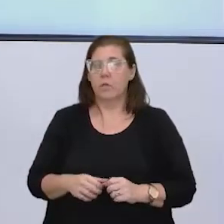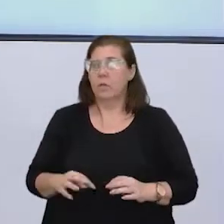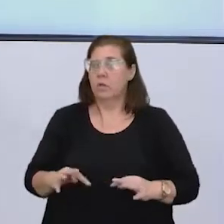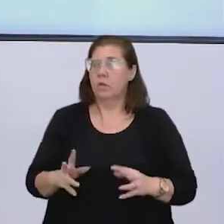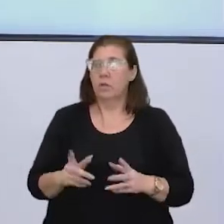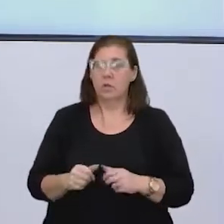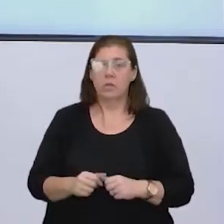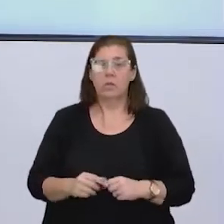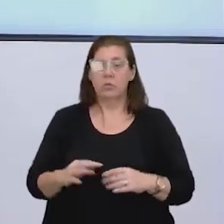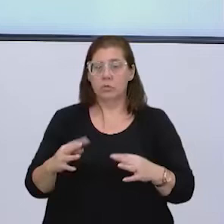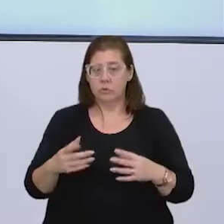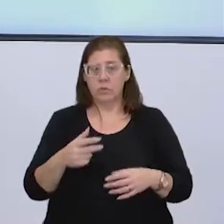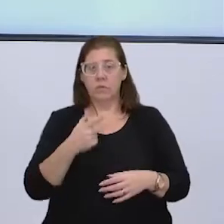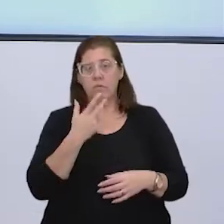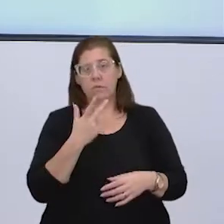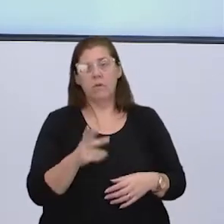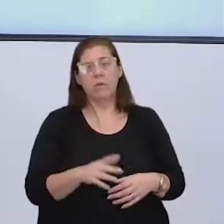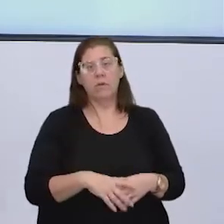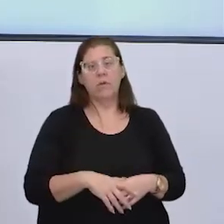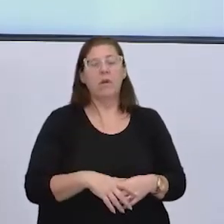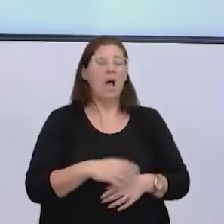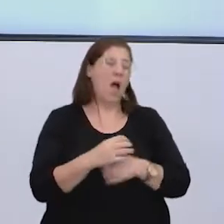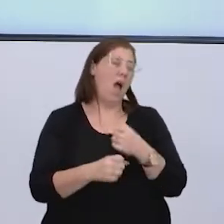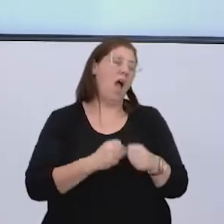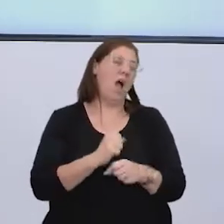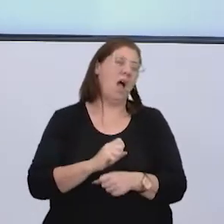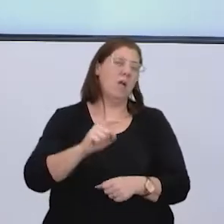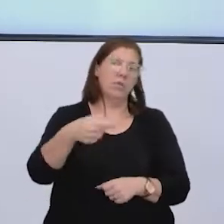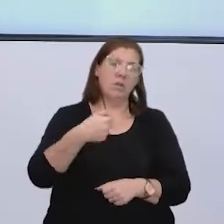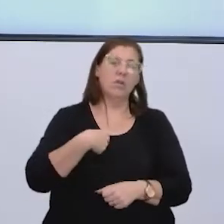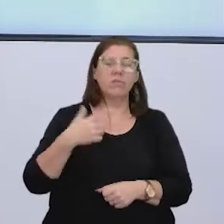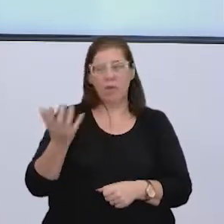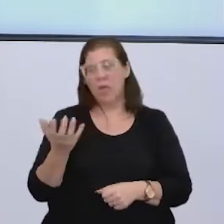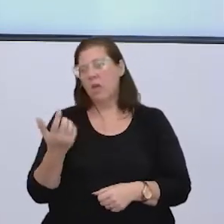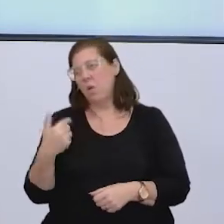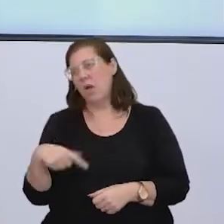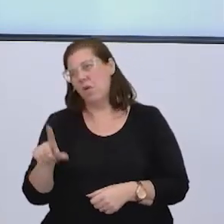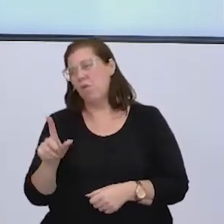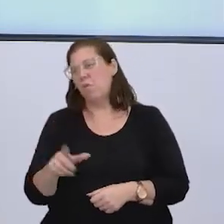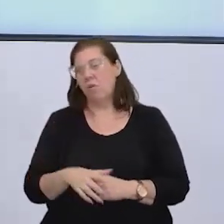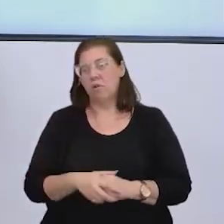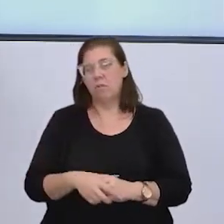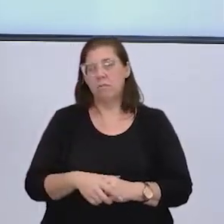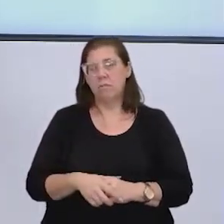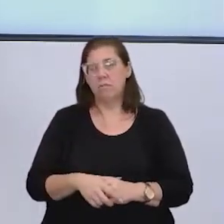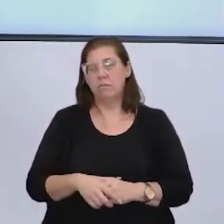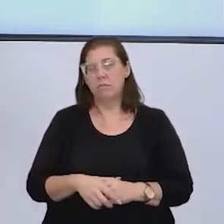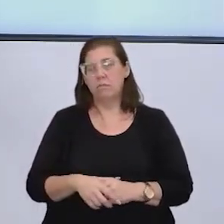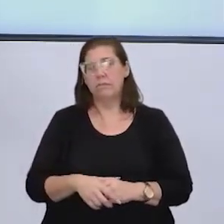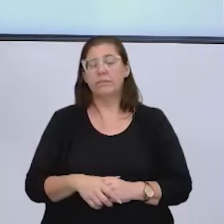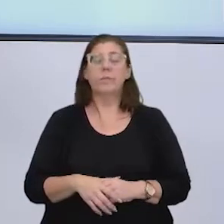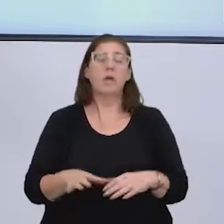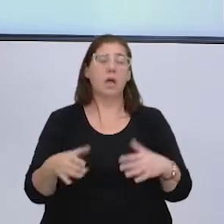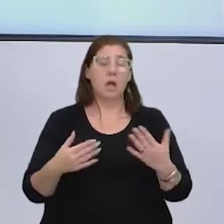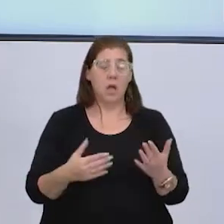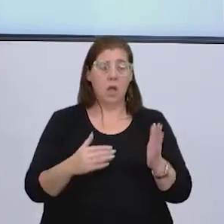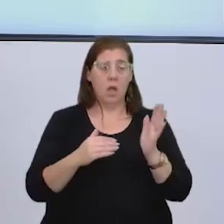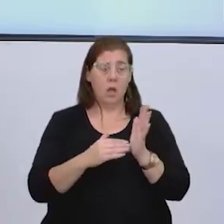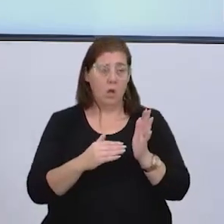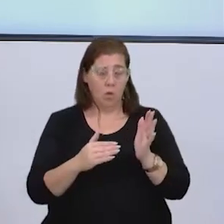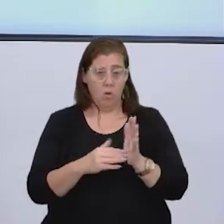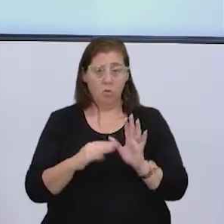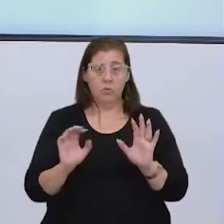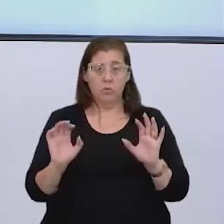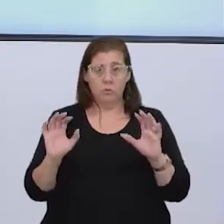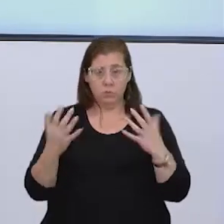tipo, mesmo quem falaria, passo, vou no ano que vem, falou, eu preciso ir pro show do Ozzy. A No More Tours, eu acho que ela acabou na